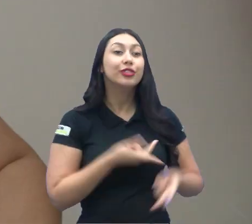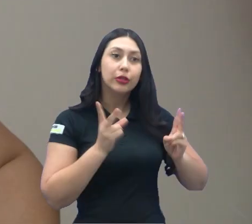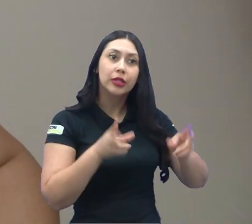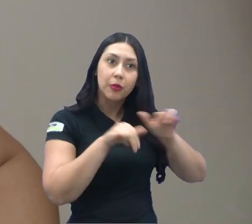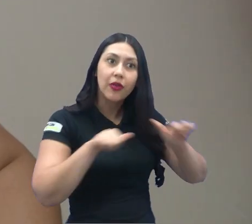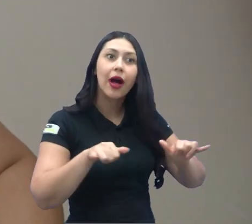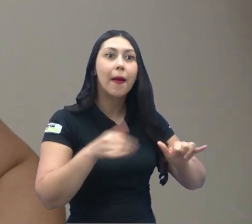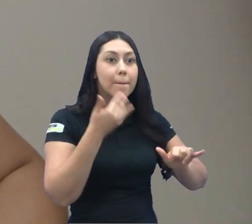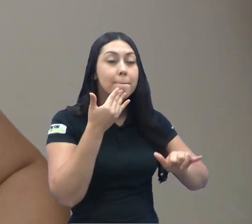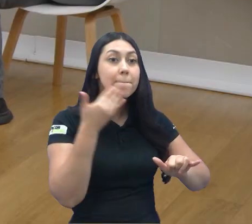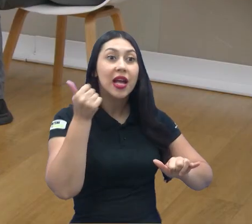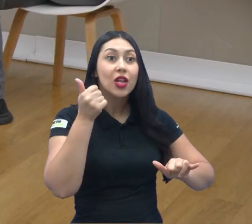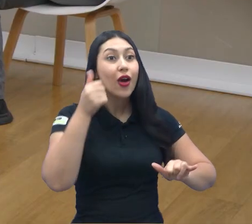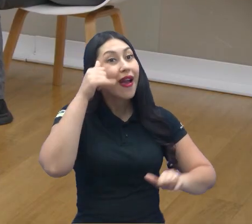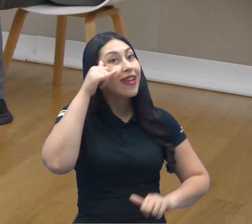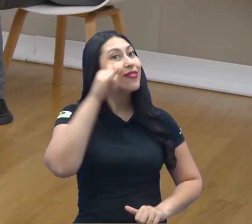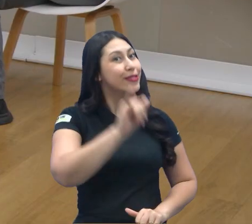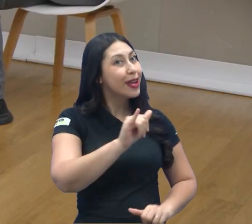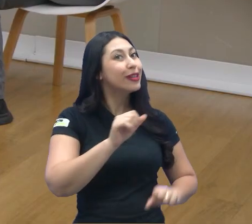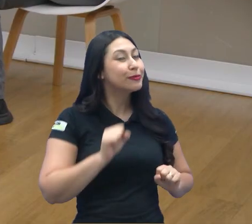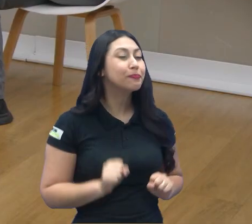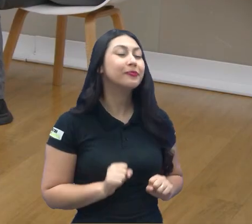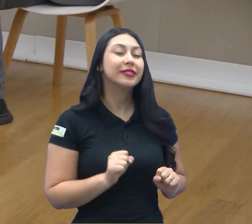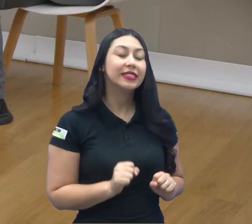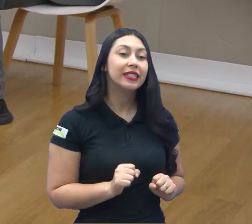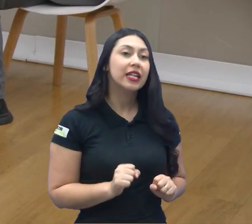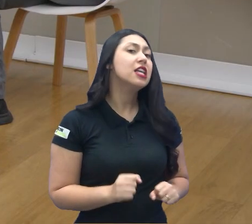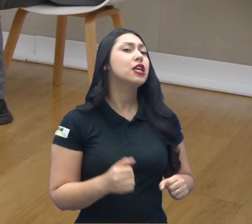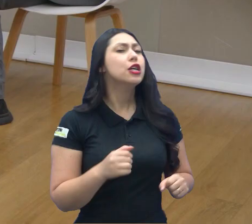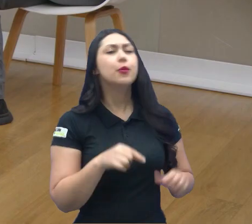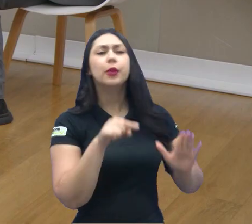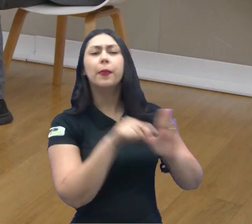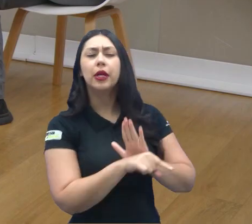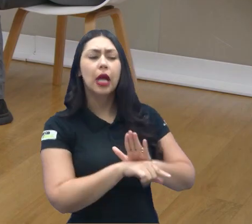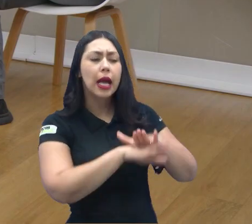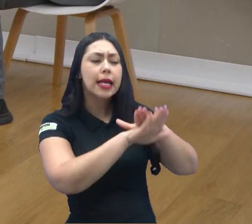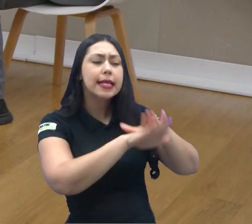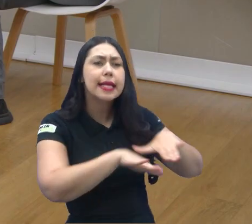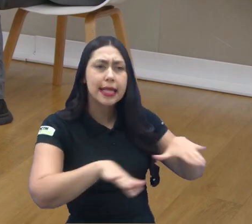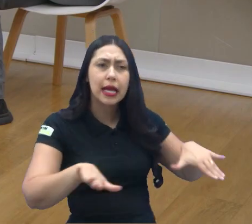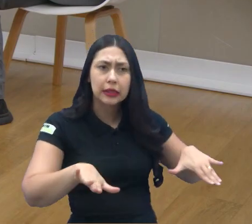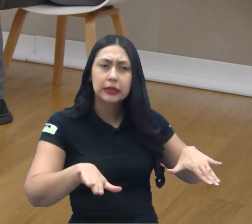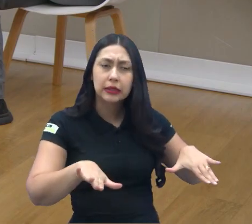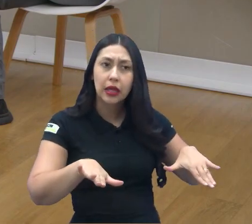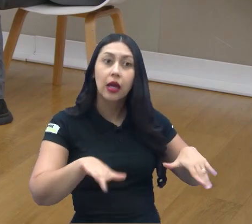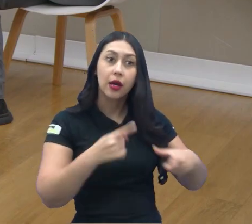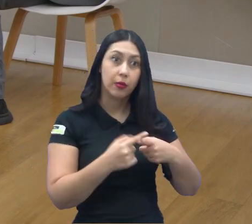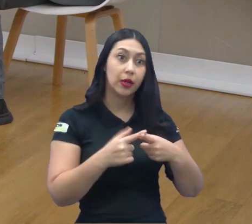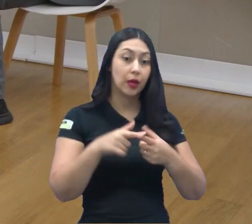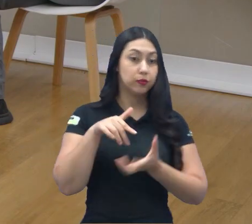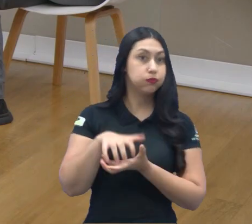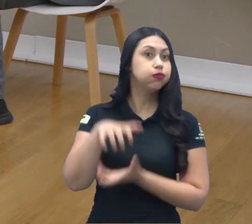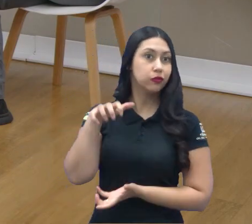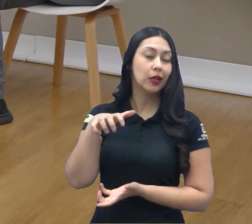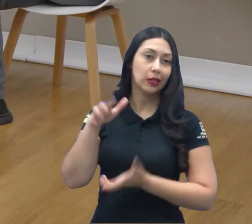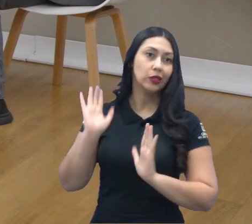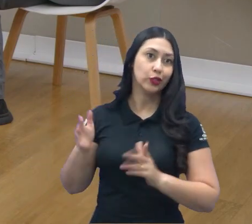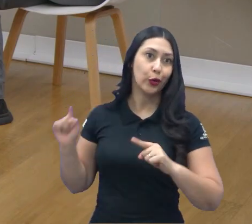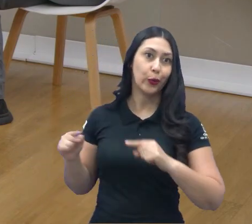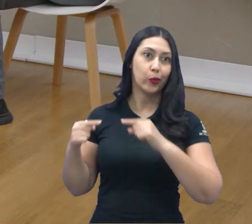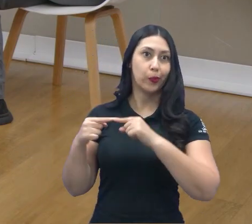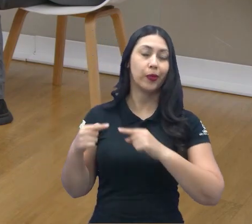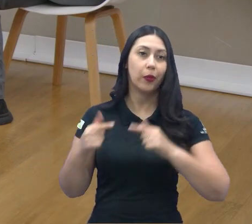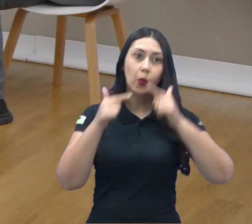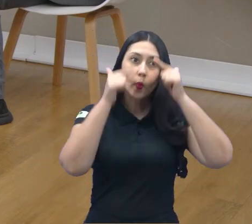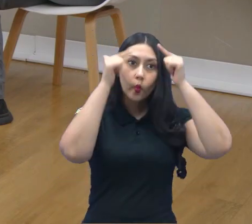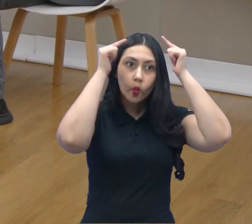melhor do que tratar. Com certeza. Leonardo, e crianças? Porque já que você falou da velhice, que realmente é uma tendência, os cabelos começam a cair